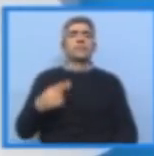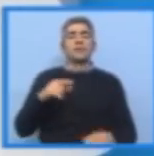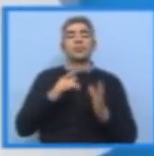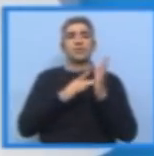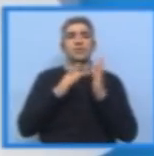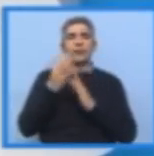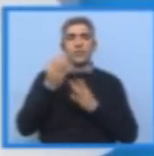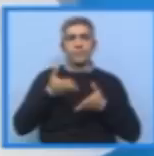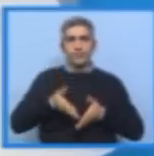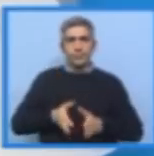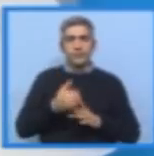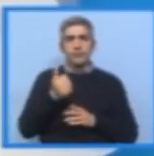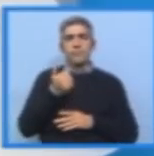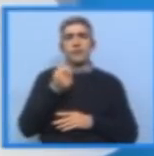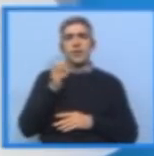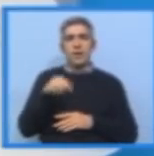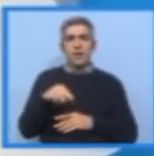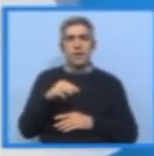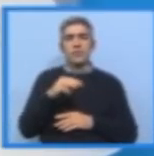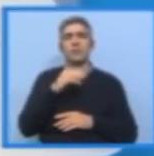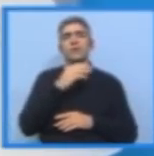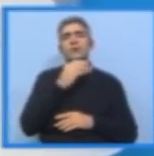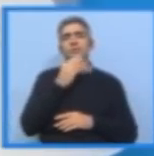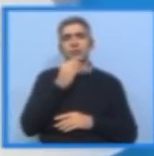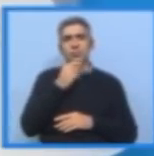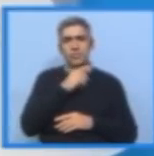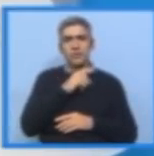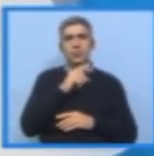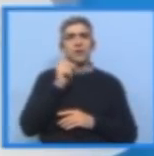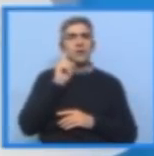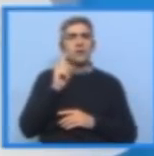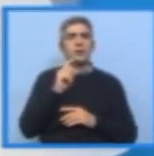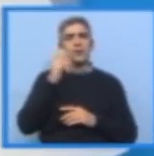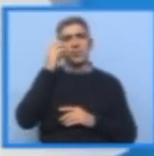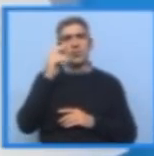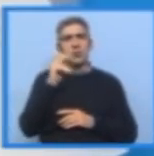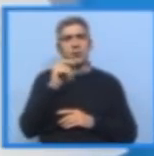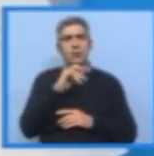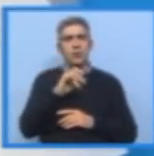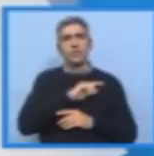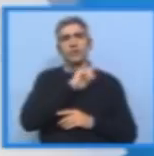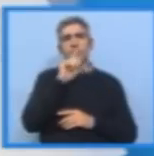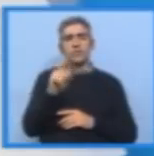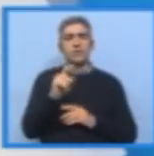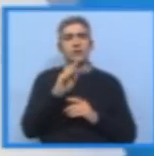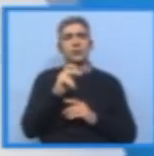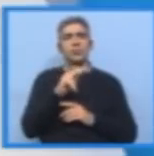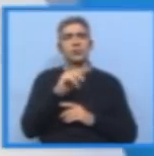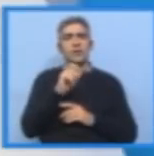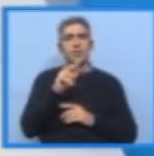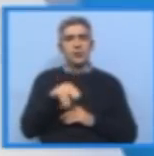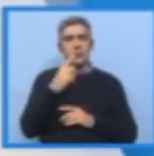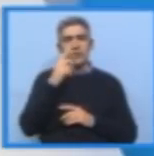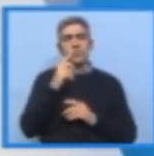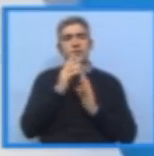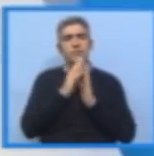Tinha Jesus nascido em Belém da Judeia nos dias do rei Herodes, quando chegaram a Jerusalém uns